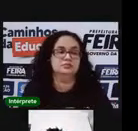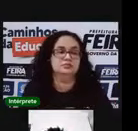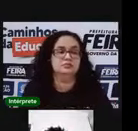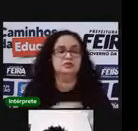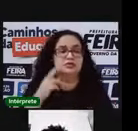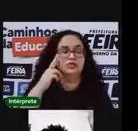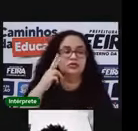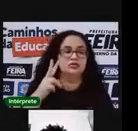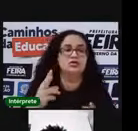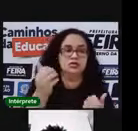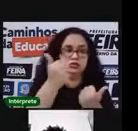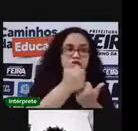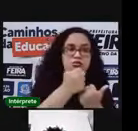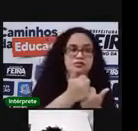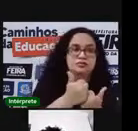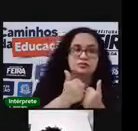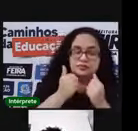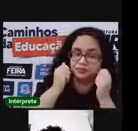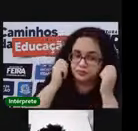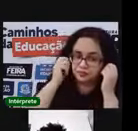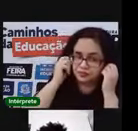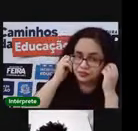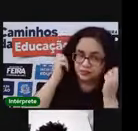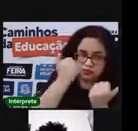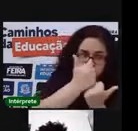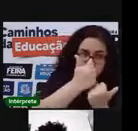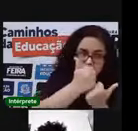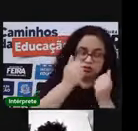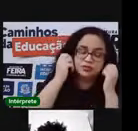vendo uma maneira, não é, desse outro